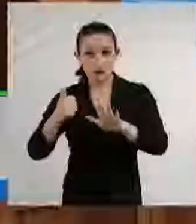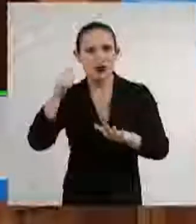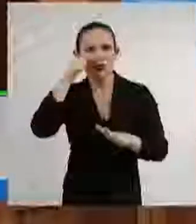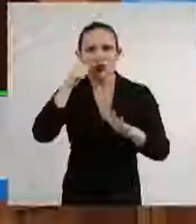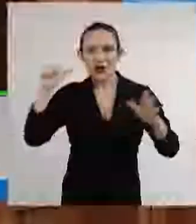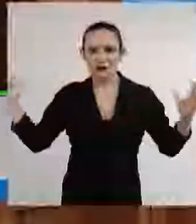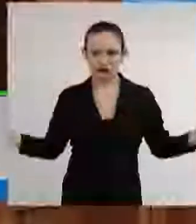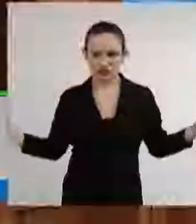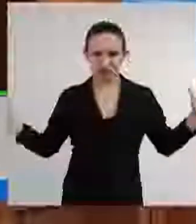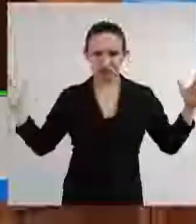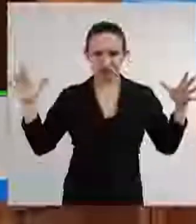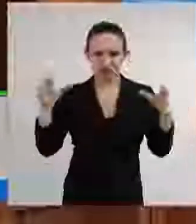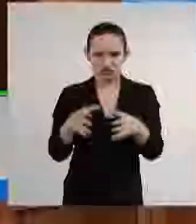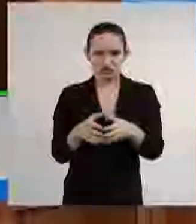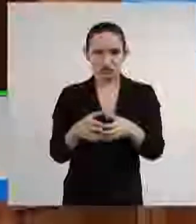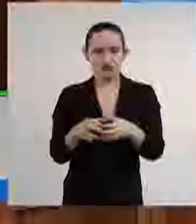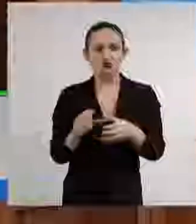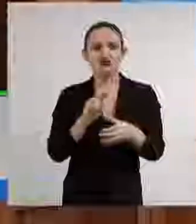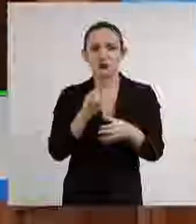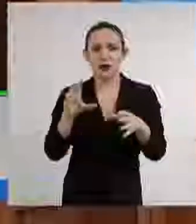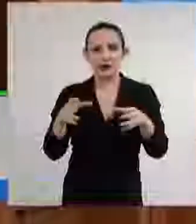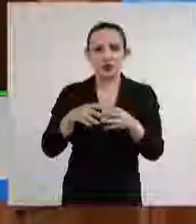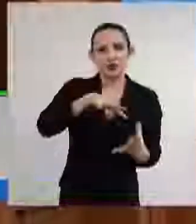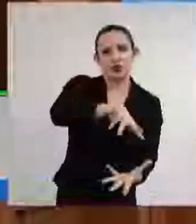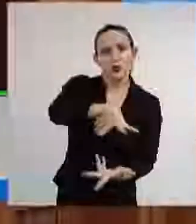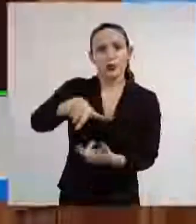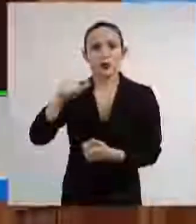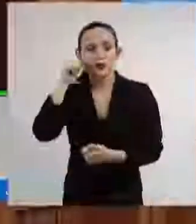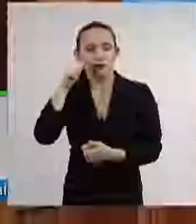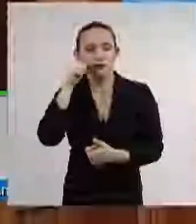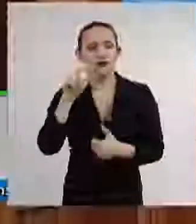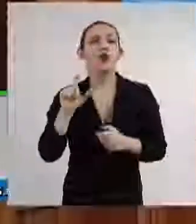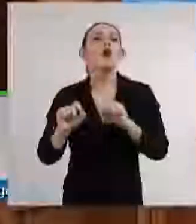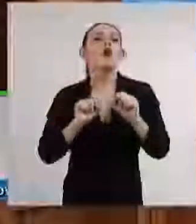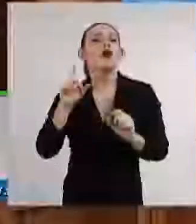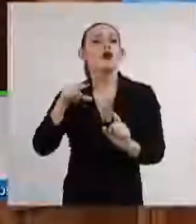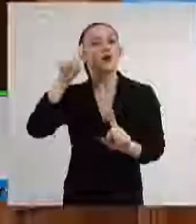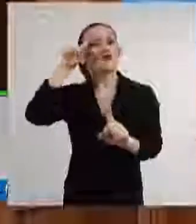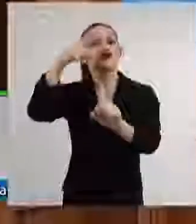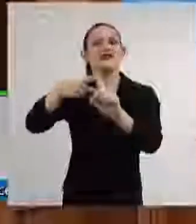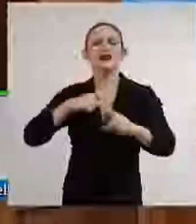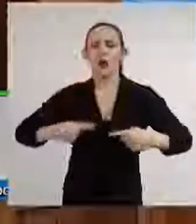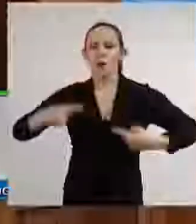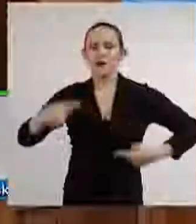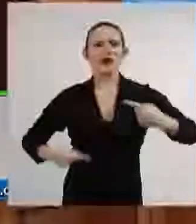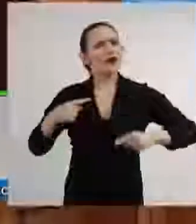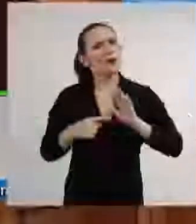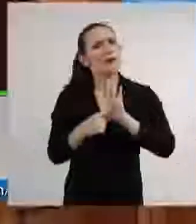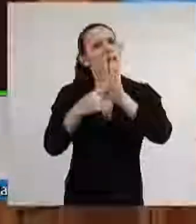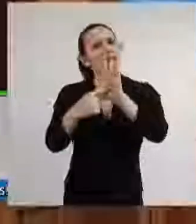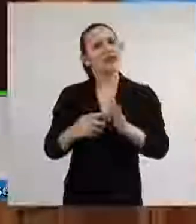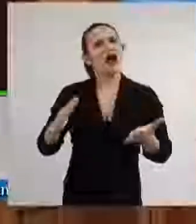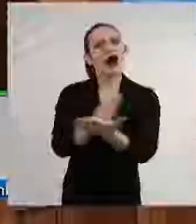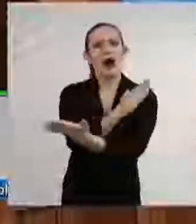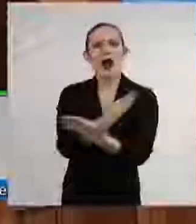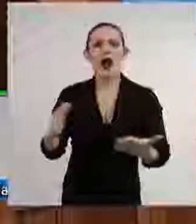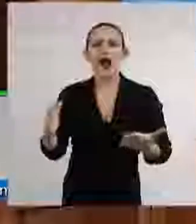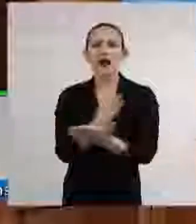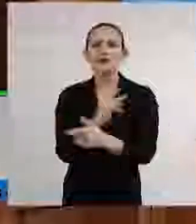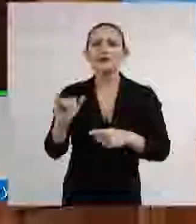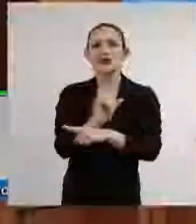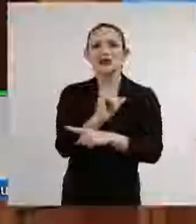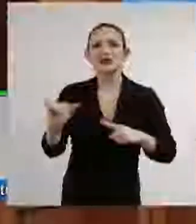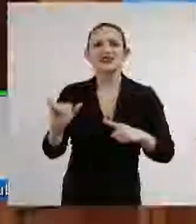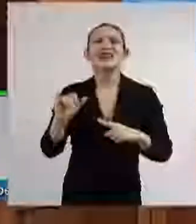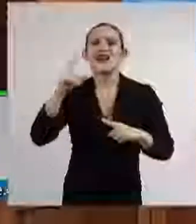de Liderança Global de Mulheres, iniciaram uma campanha com o objetivo de promover o debate e denunciar as várias formas de